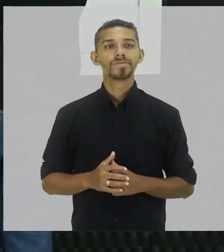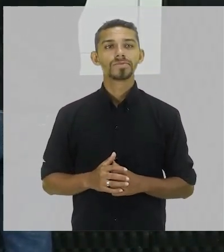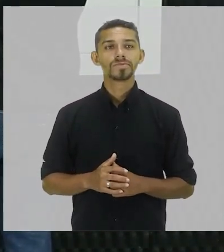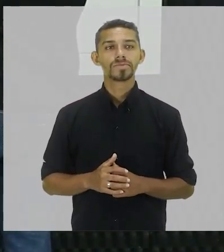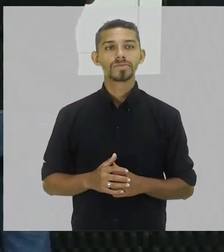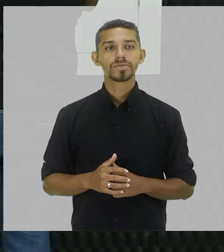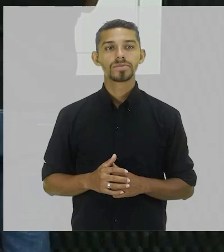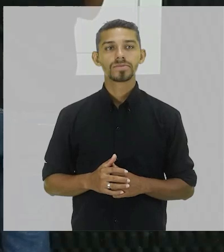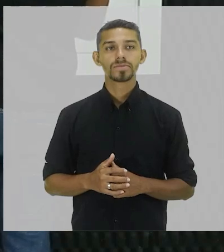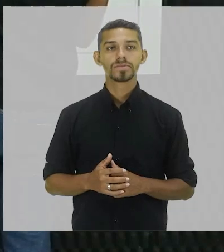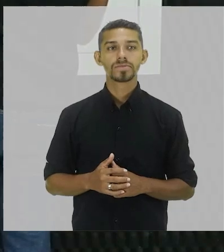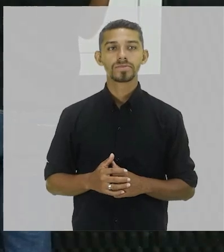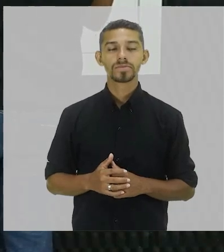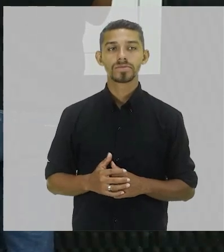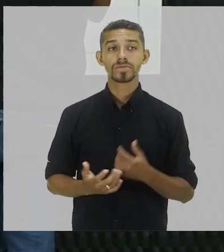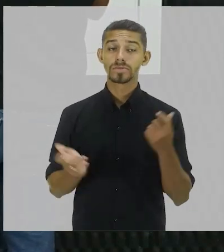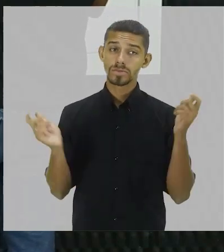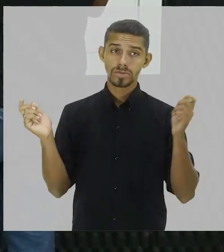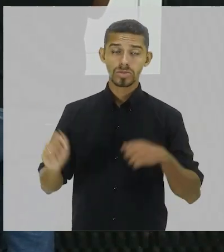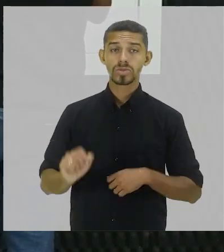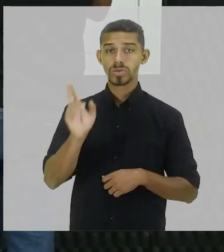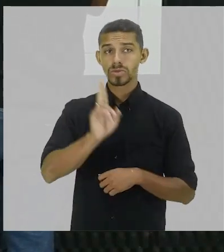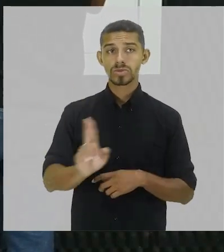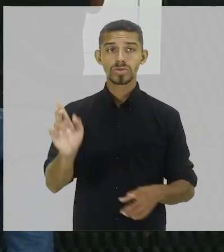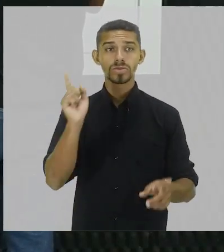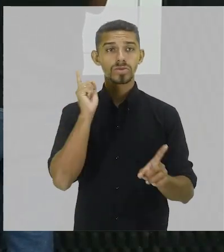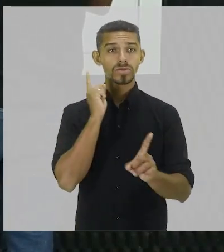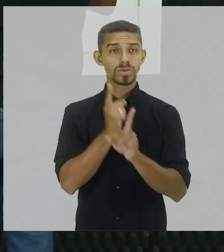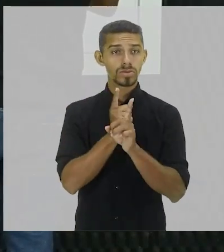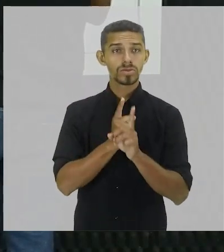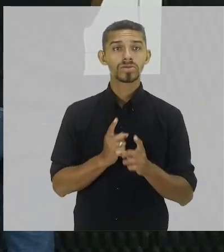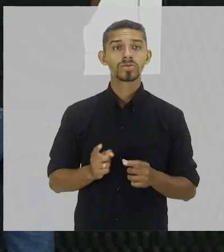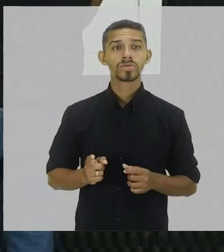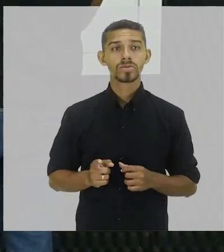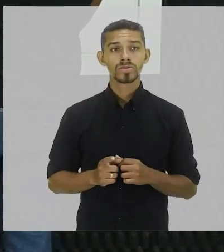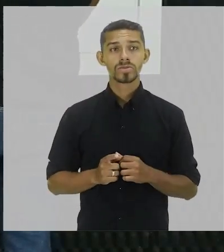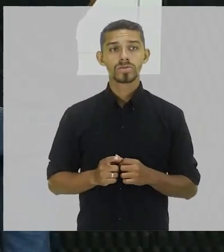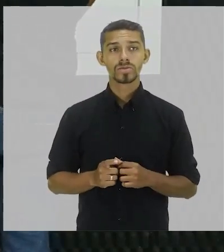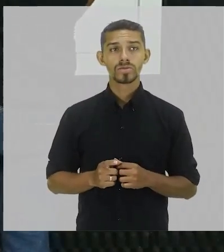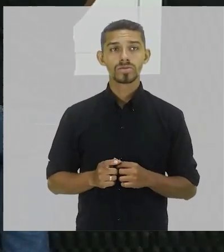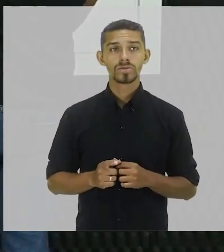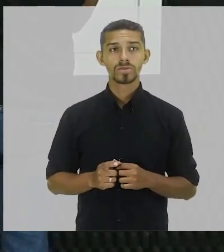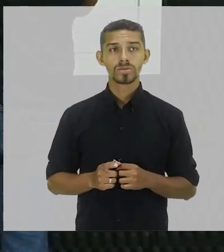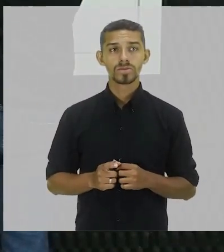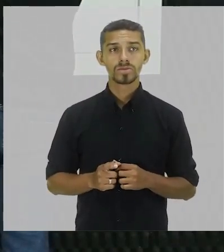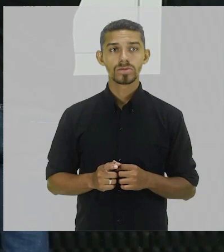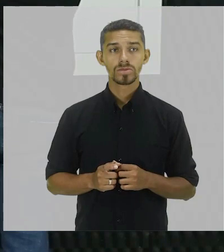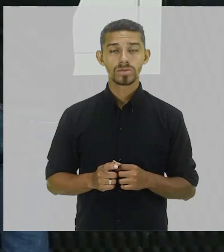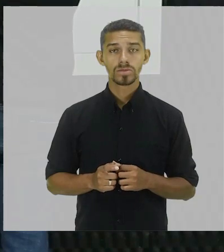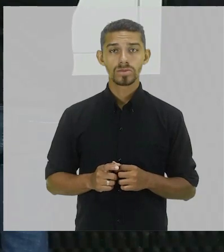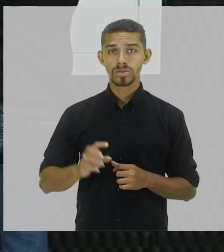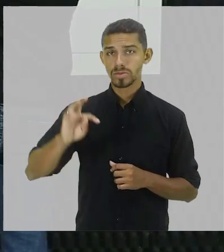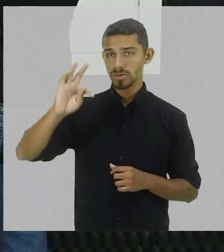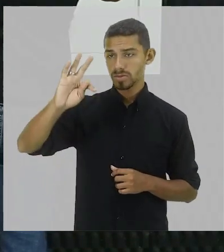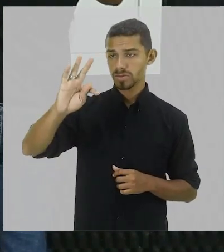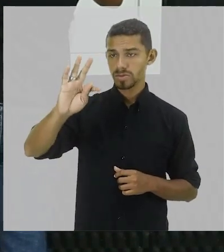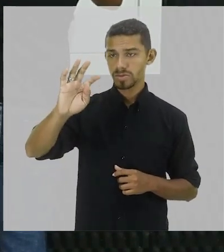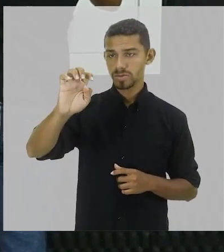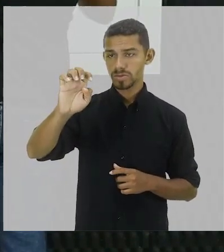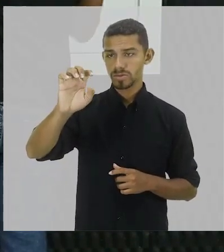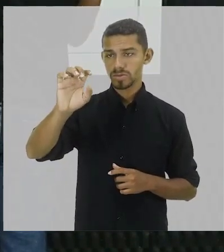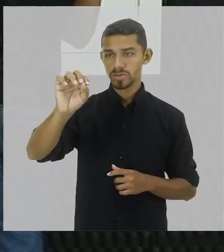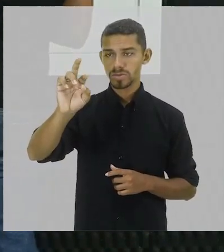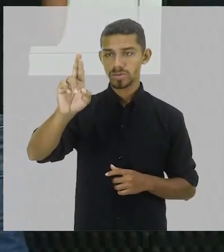você pode encontrar a altura através do Teorema de Pitágoras.